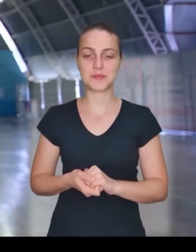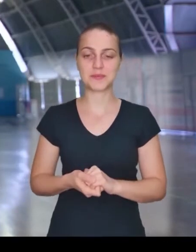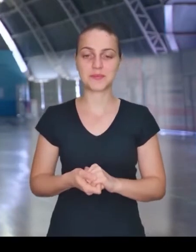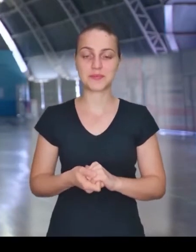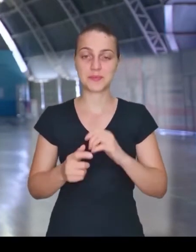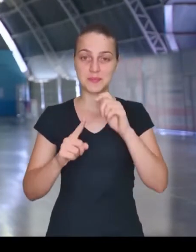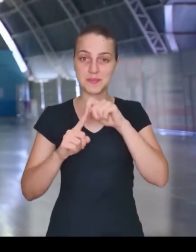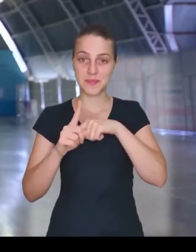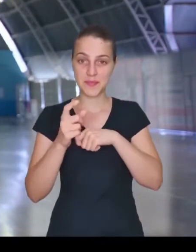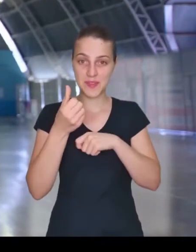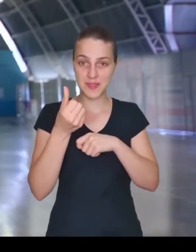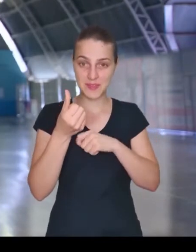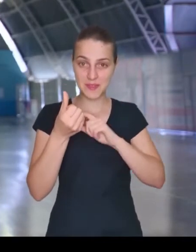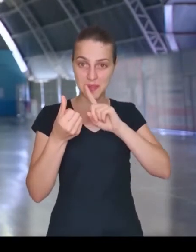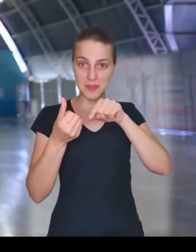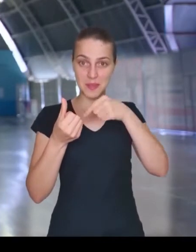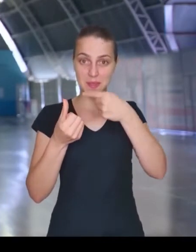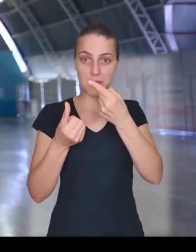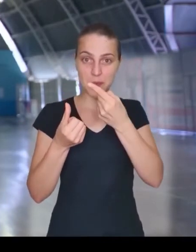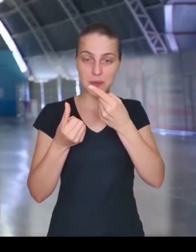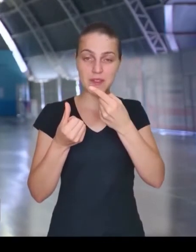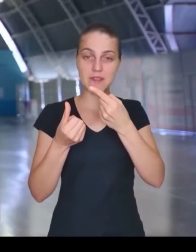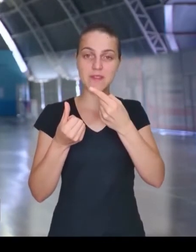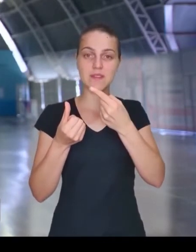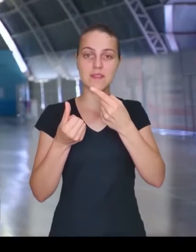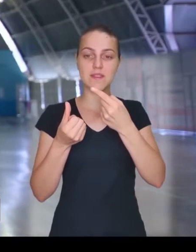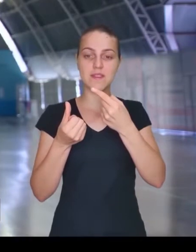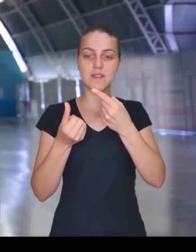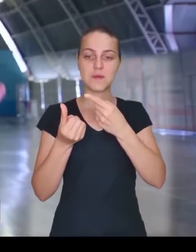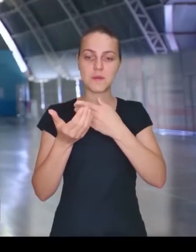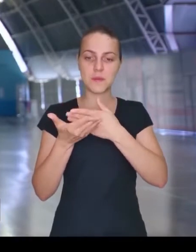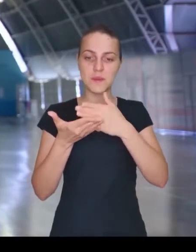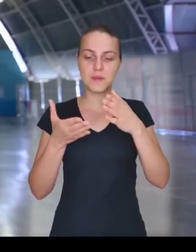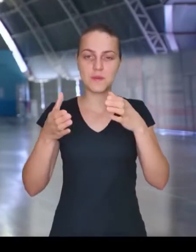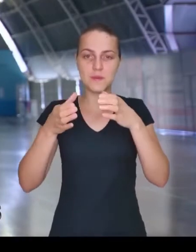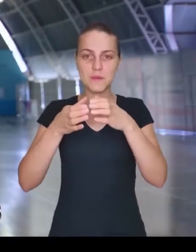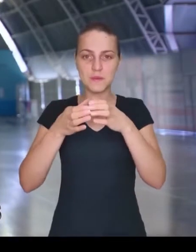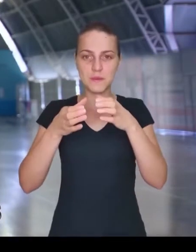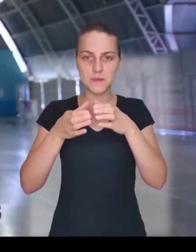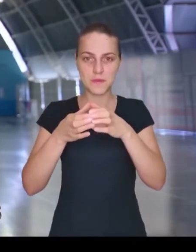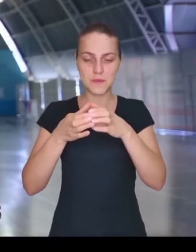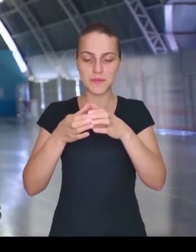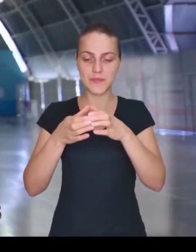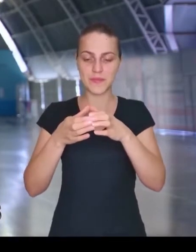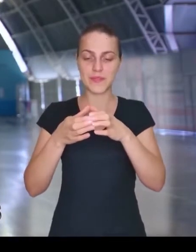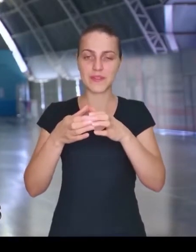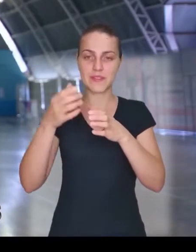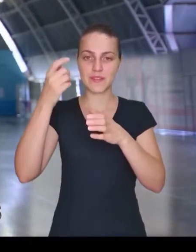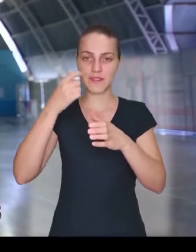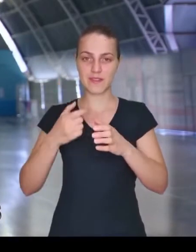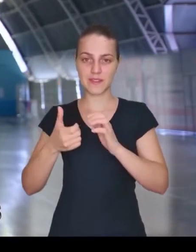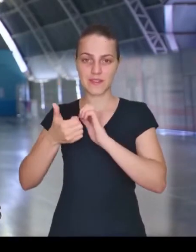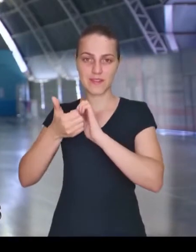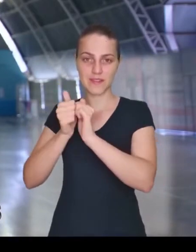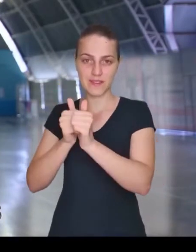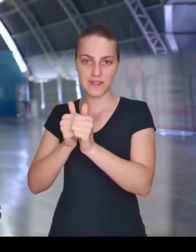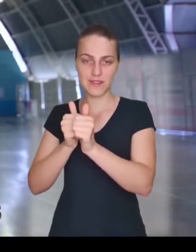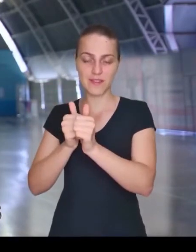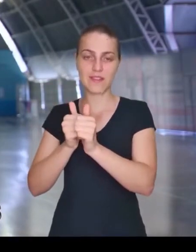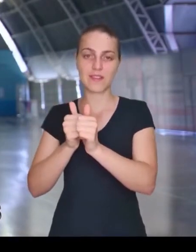fui convocado pela primeira vez na Seleção Brasileira. Disputar um torneio nacional, que veio 2 seleções